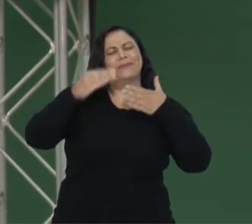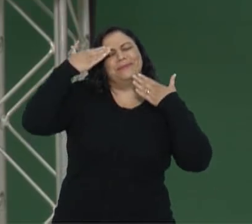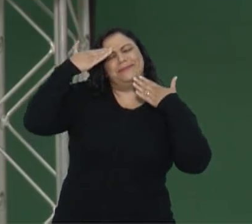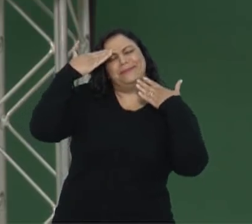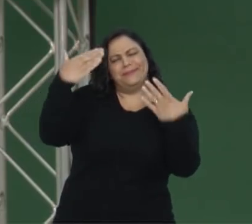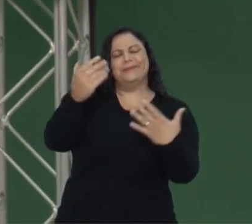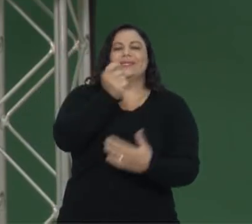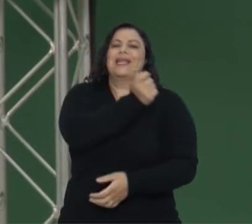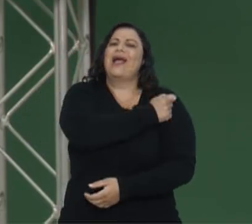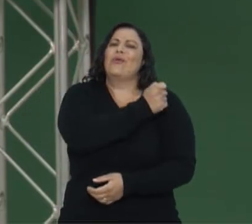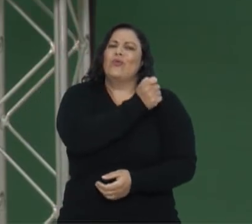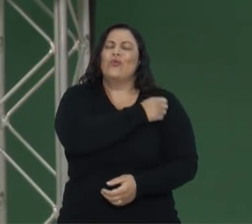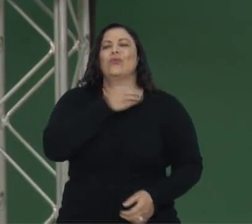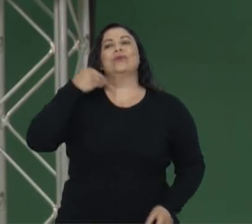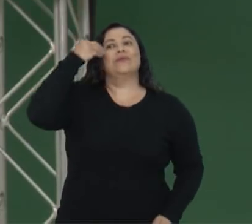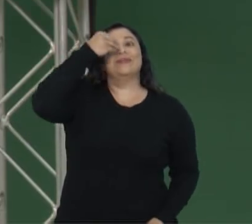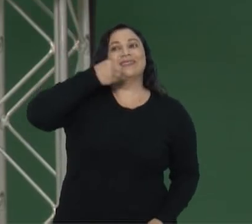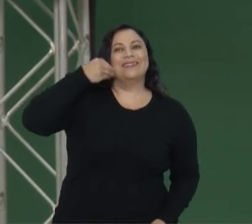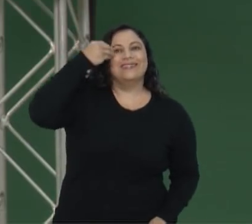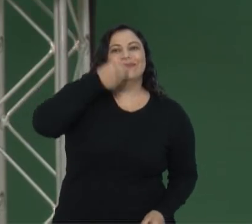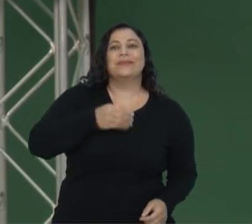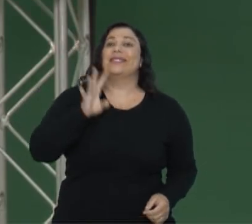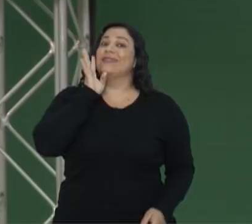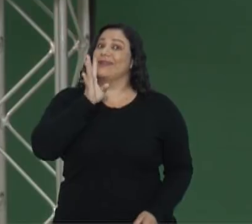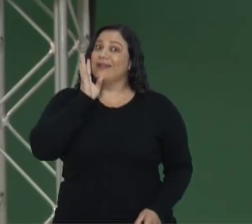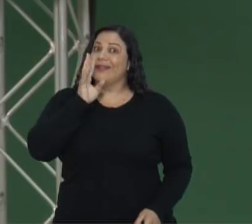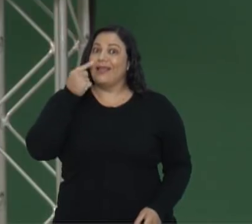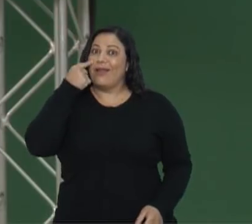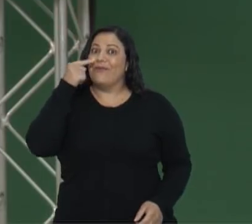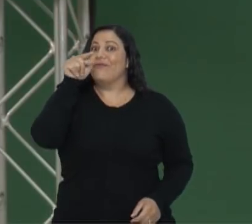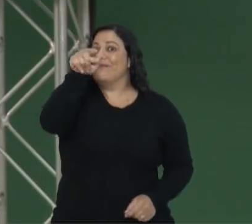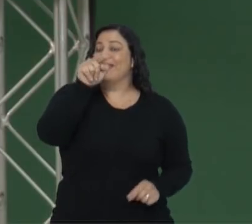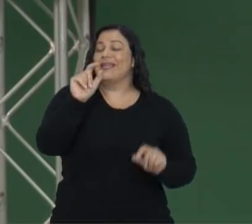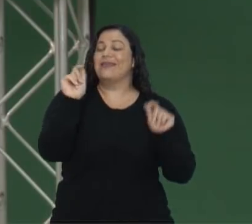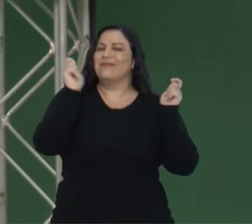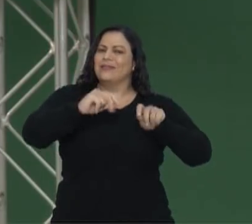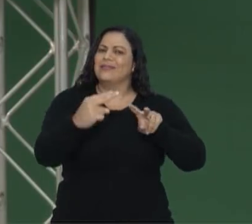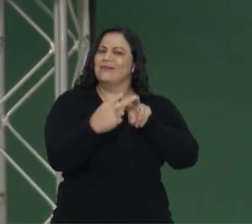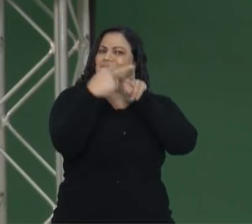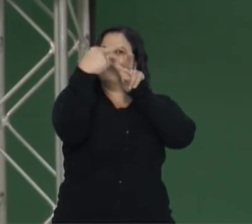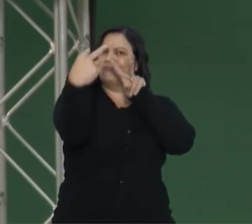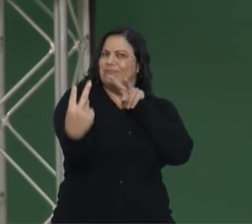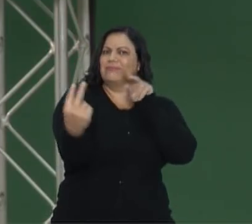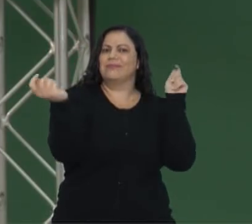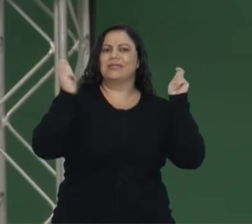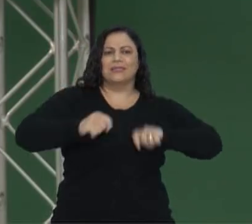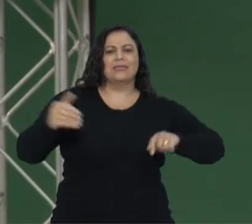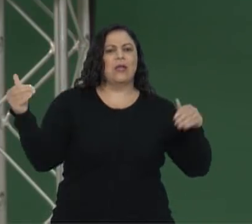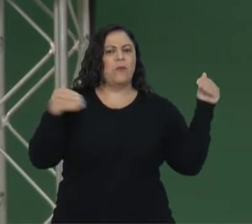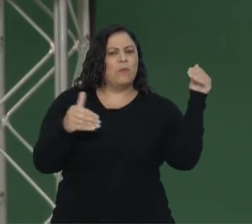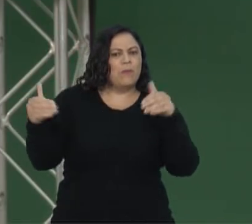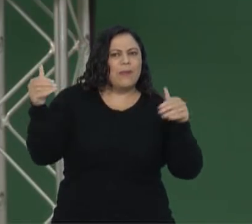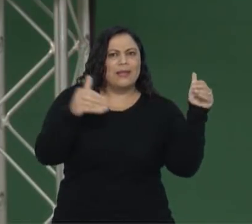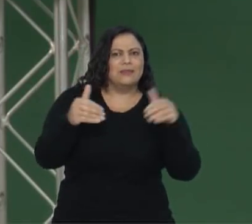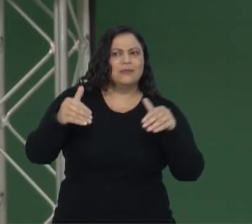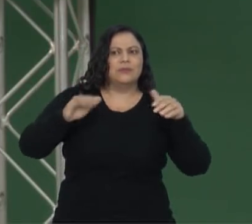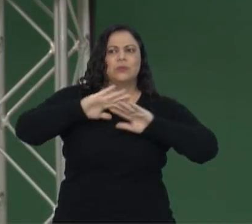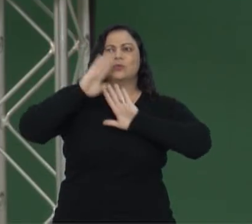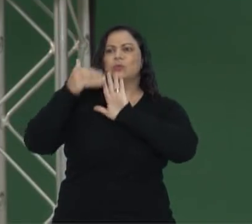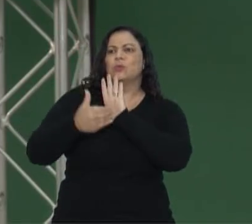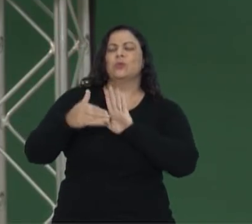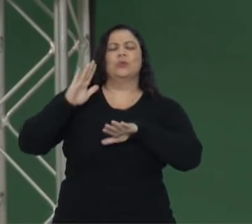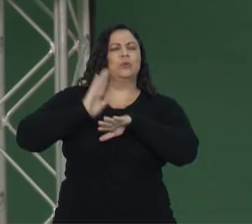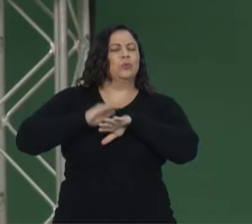as experiências. É tão legal ver que vocês aí do outro lado estão participando, estão gostando e tudo isso que eu faço, que